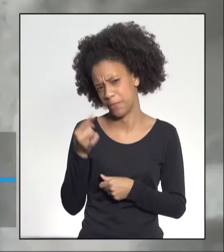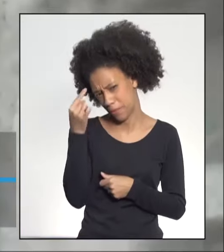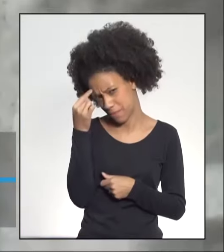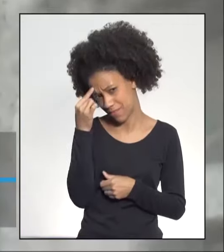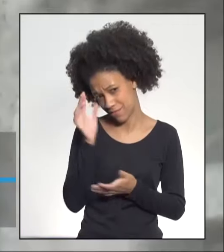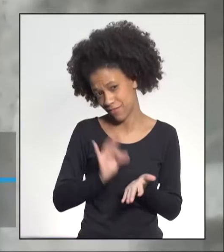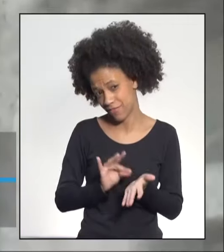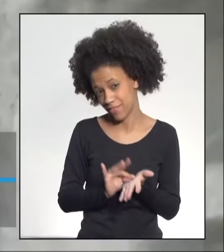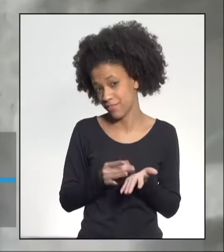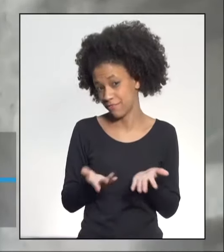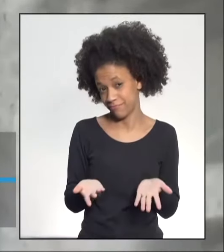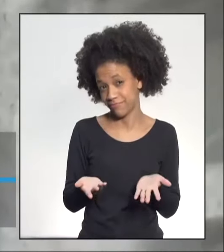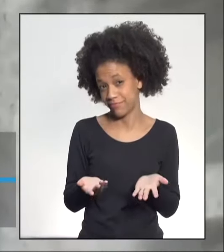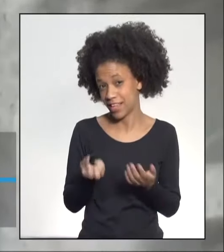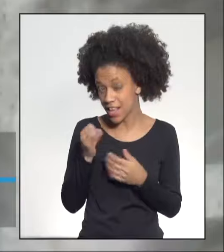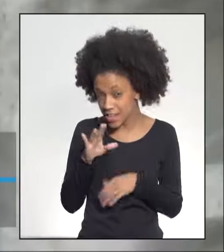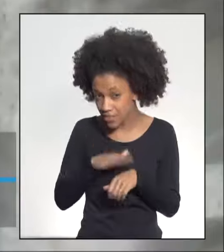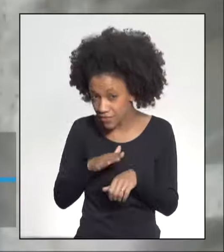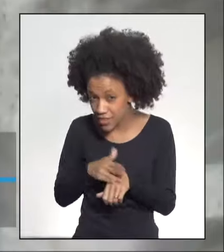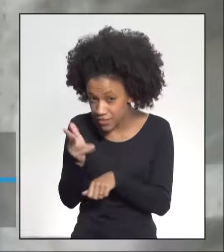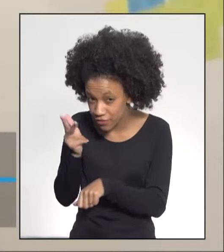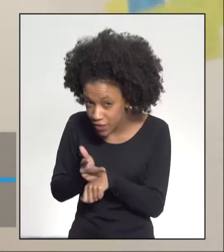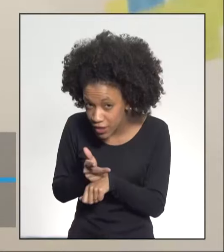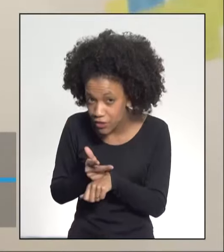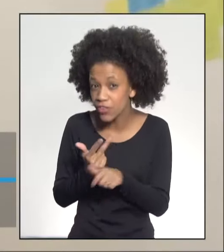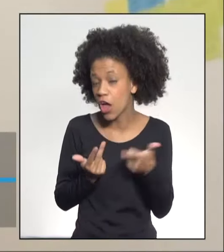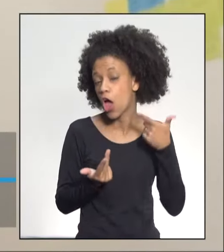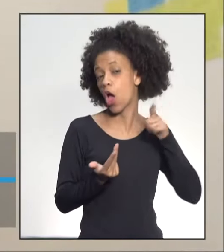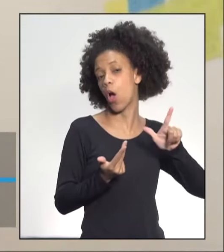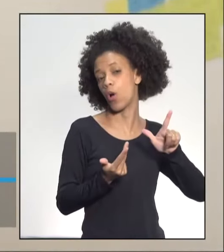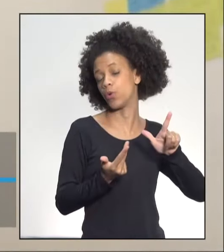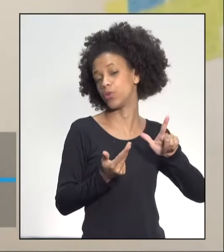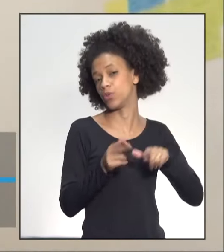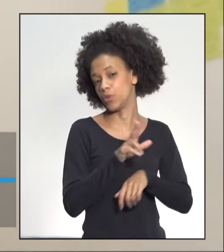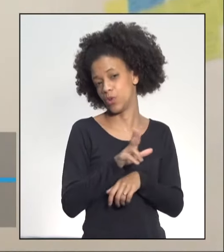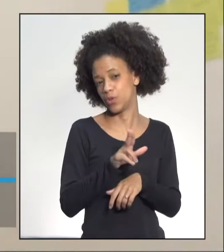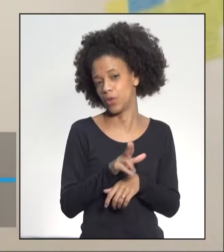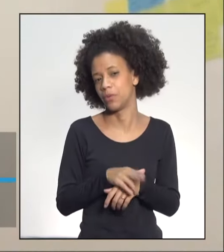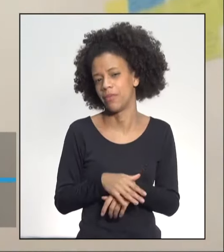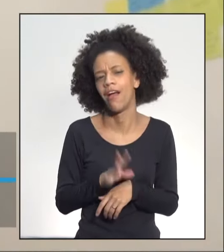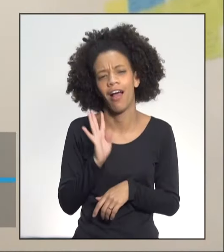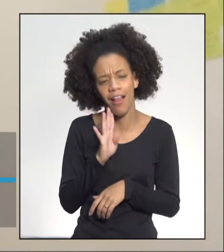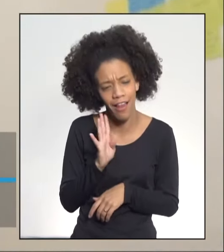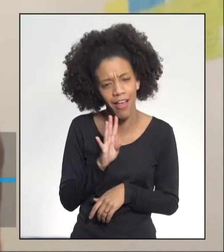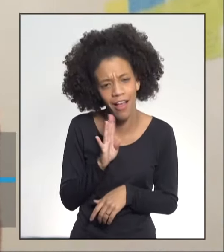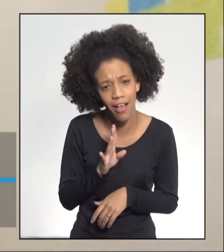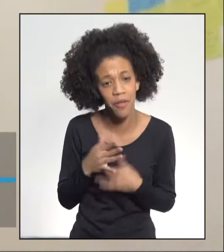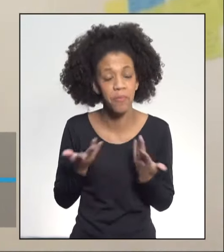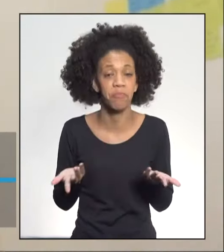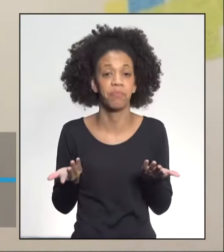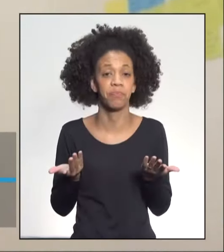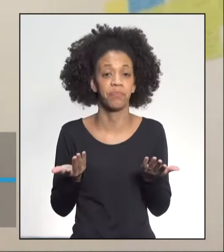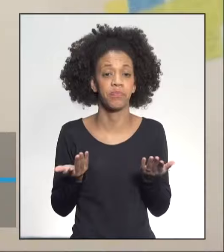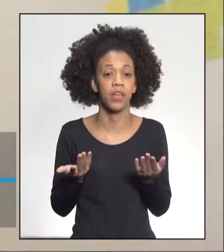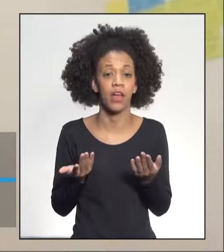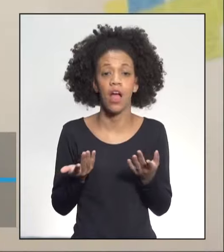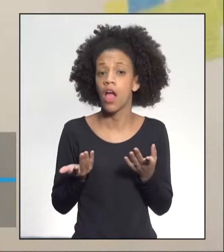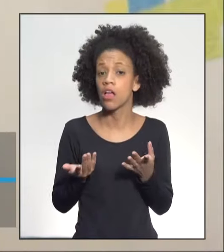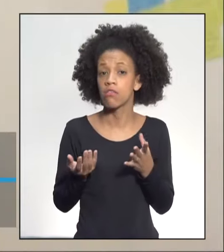tem. Se faz vídeo, tem um nome, se a foto é outro nome, que é bem bacana, que é bem bacana. E que são novas